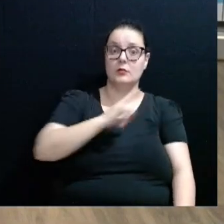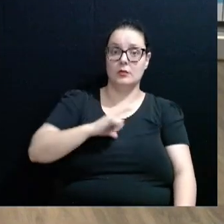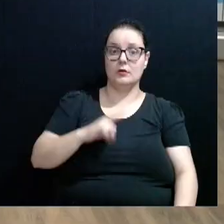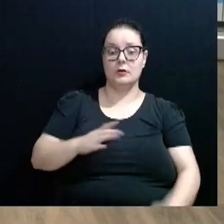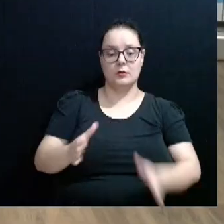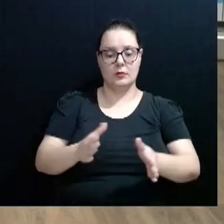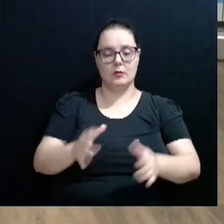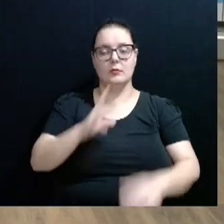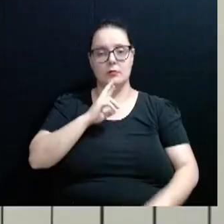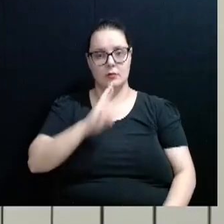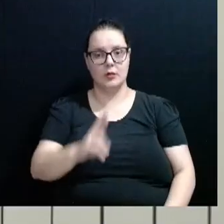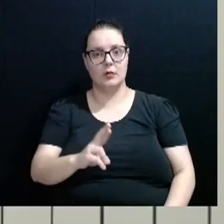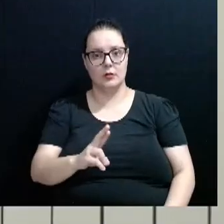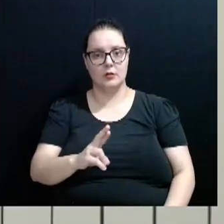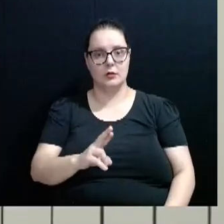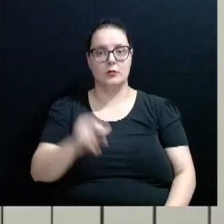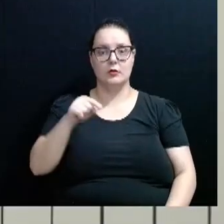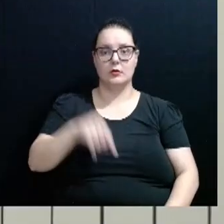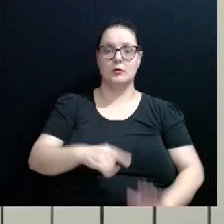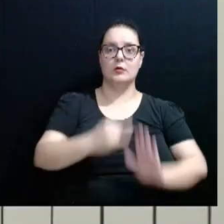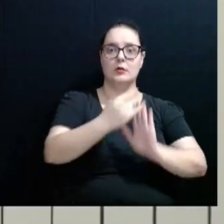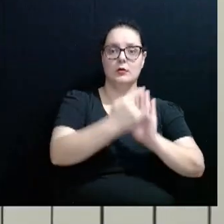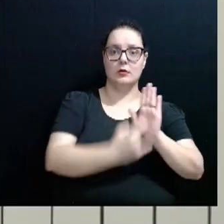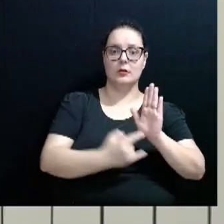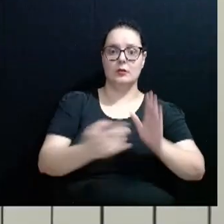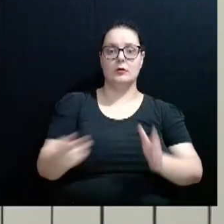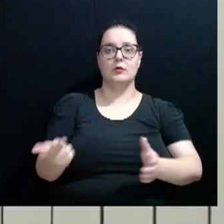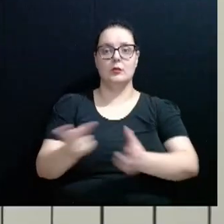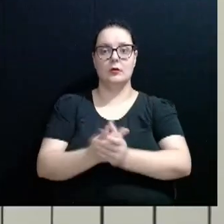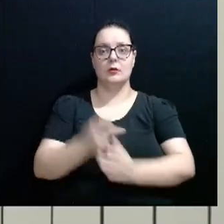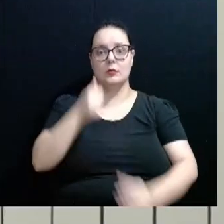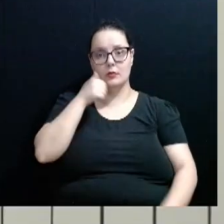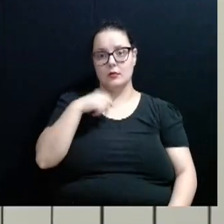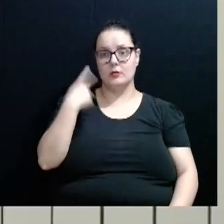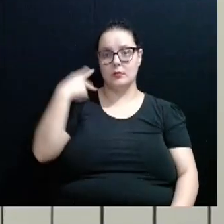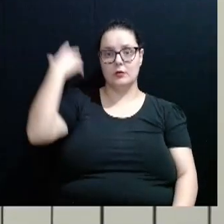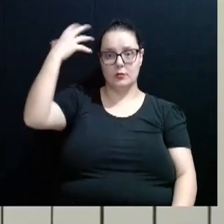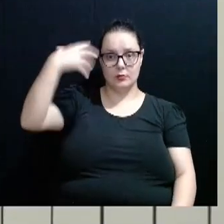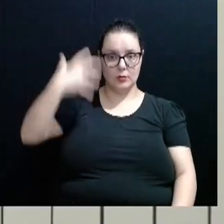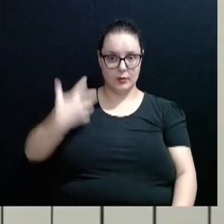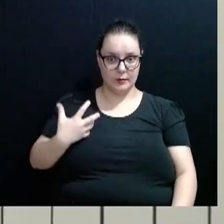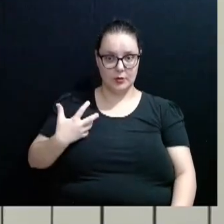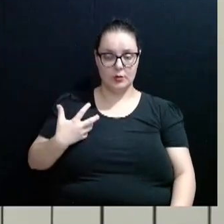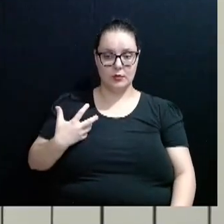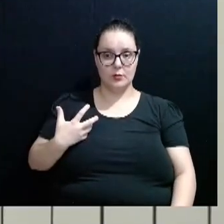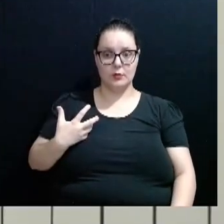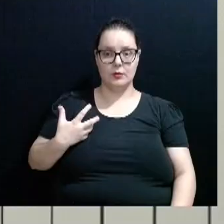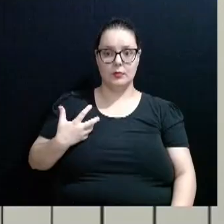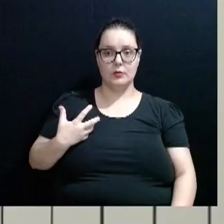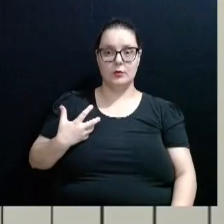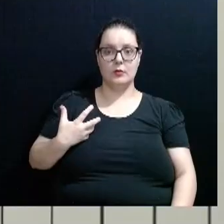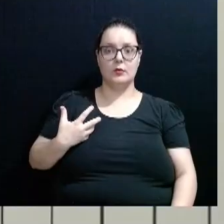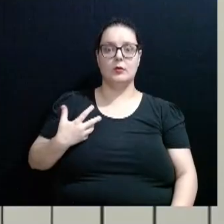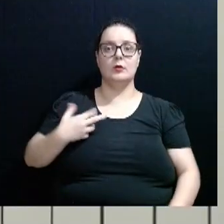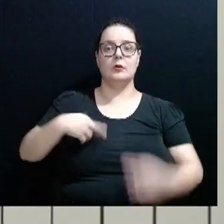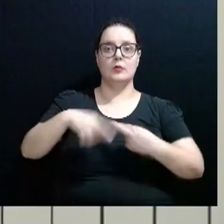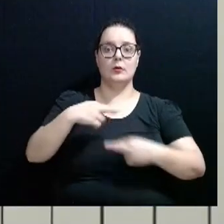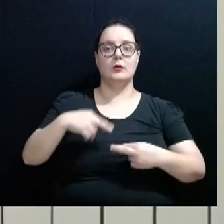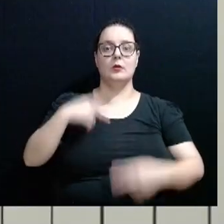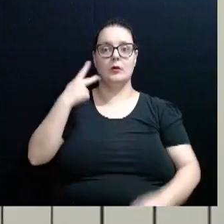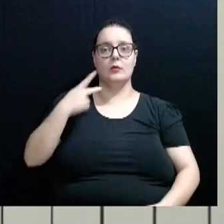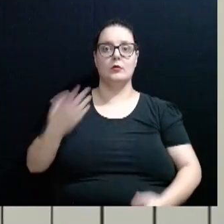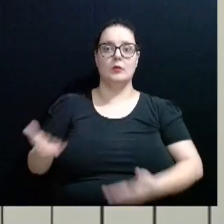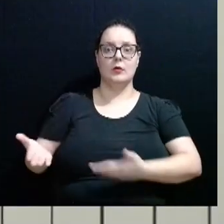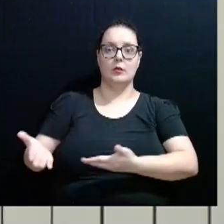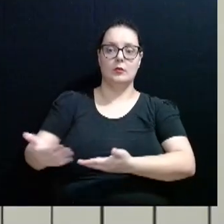responder. Este documento foi protocolado pela vereadora Guida Calisto sobre a política de recolhimento de animais